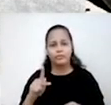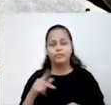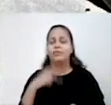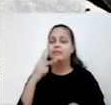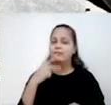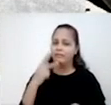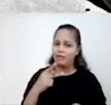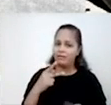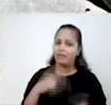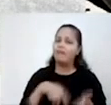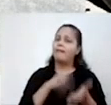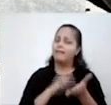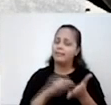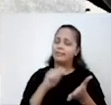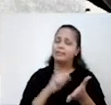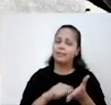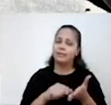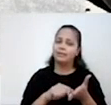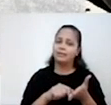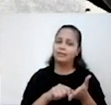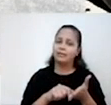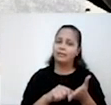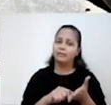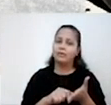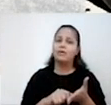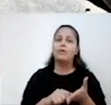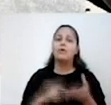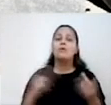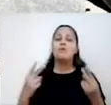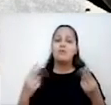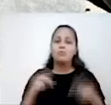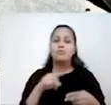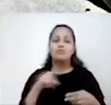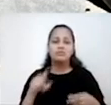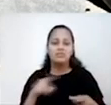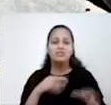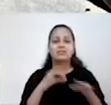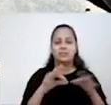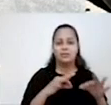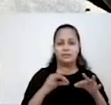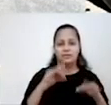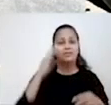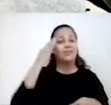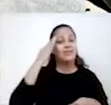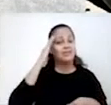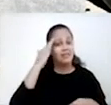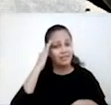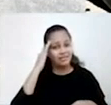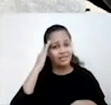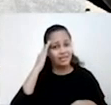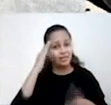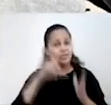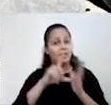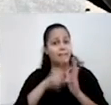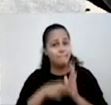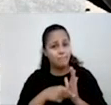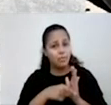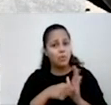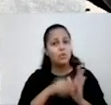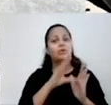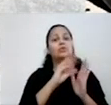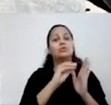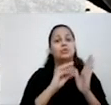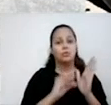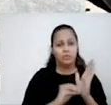falando. Coloquem de uma forma que vocês se organizem e entendam depois o